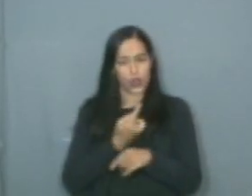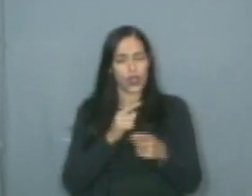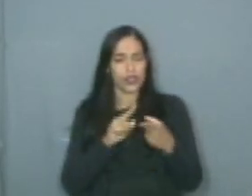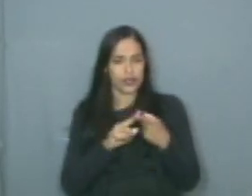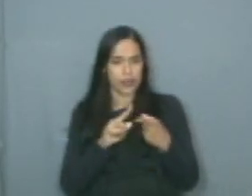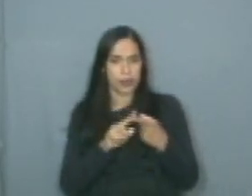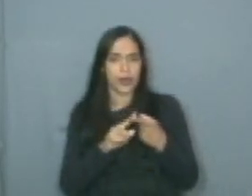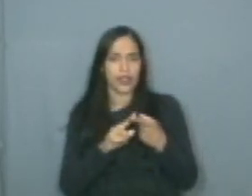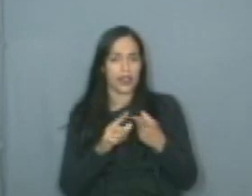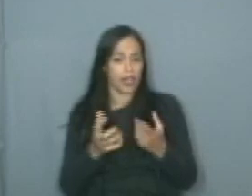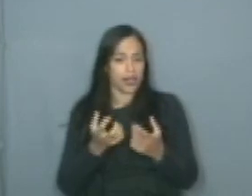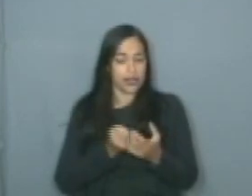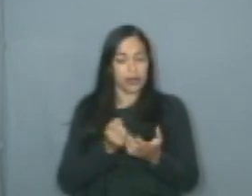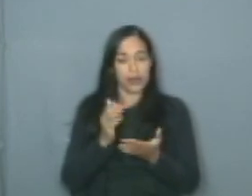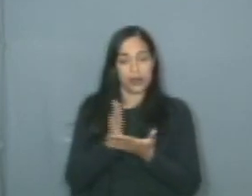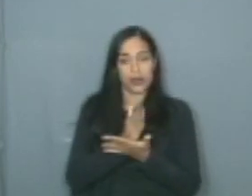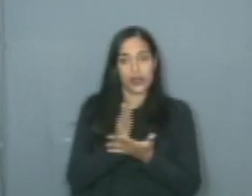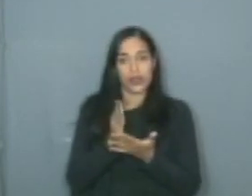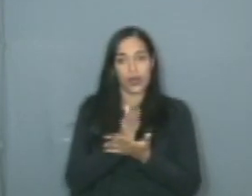algumas